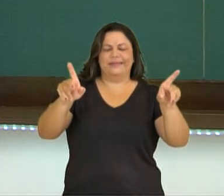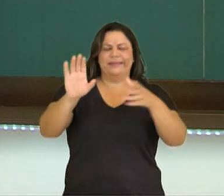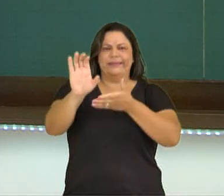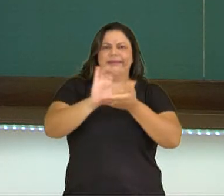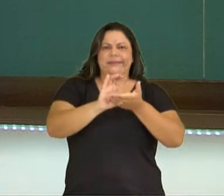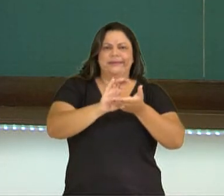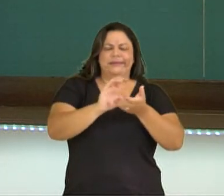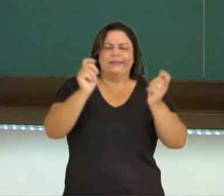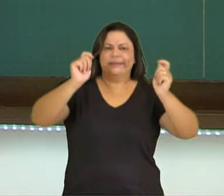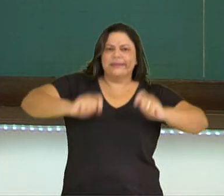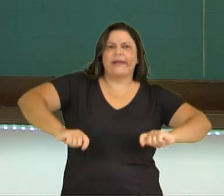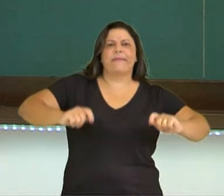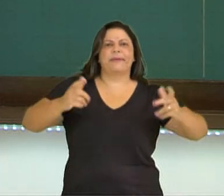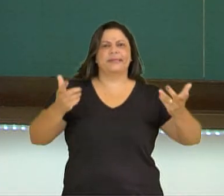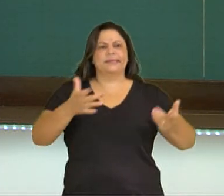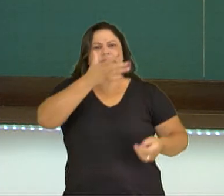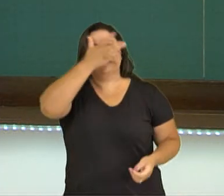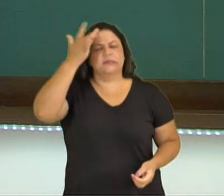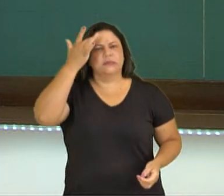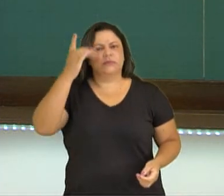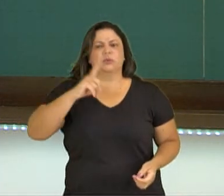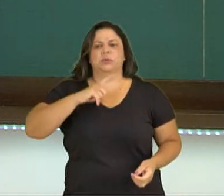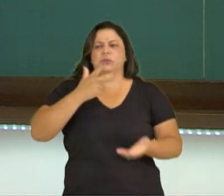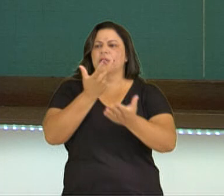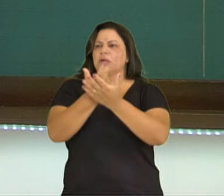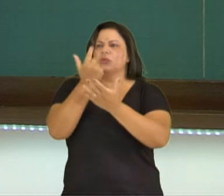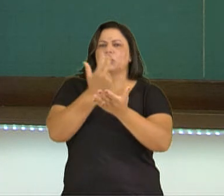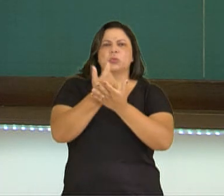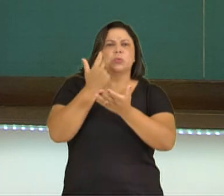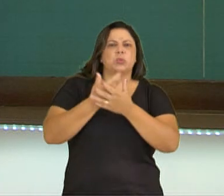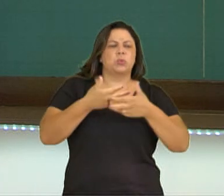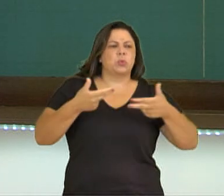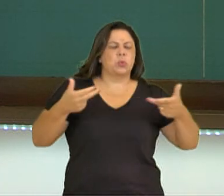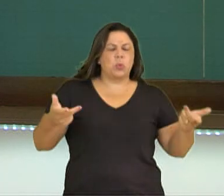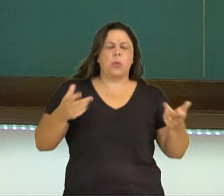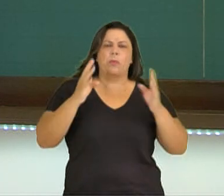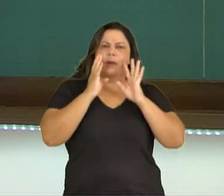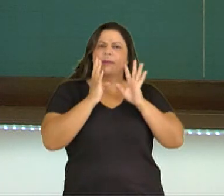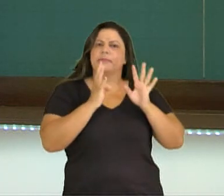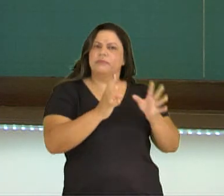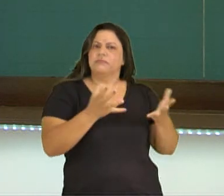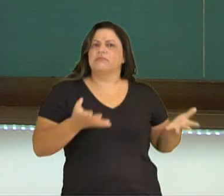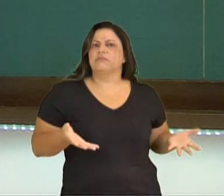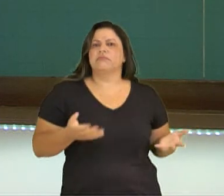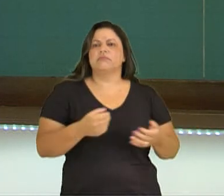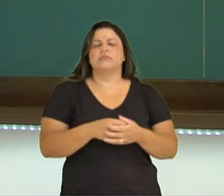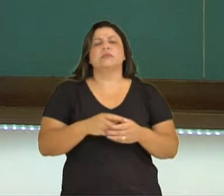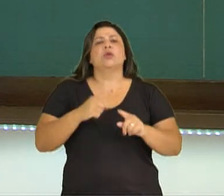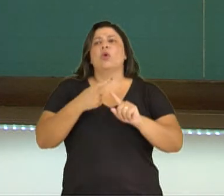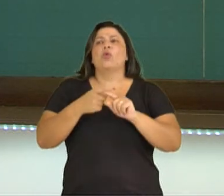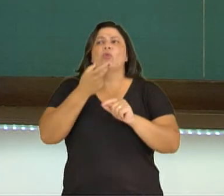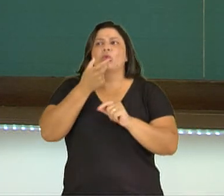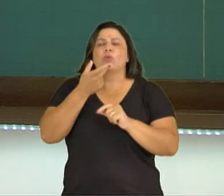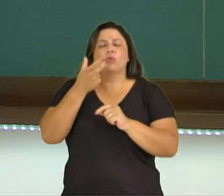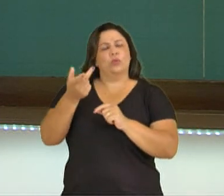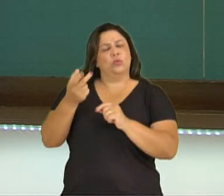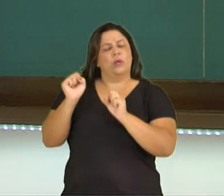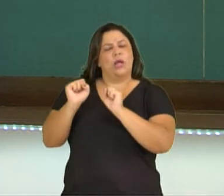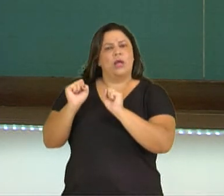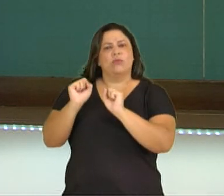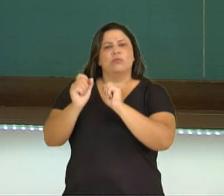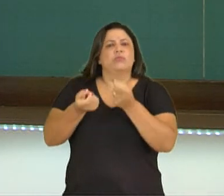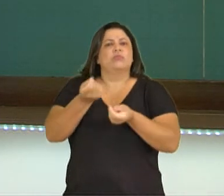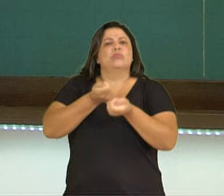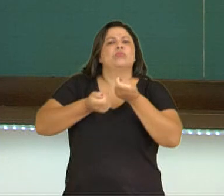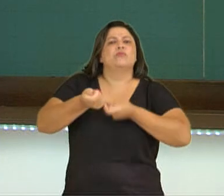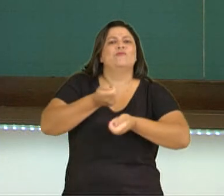da capacidade que a pessoa tem de comprar as coisas para atender sua necessidade. Quando eu digo poder aquisitivo, é isso. Quanto